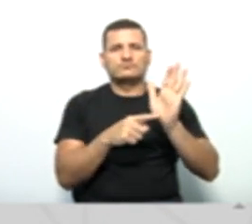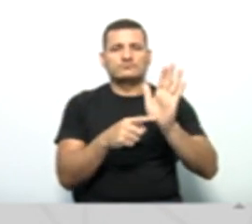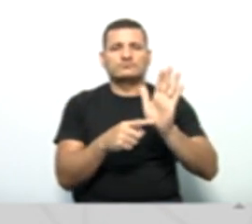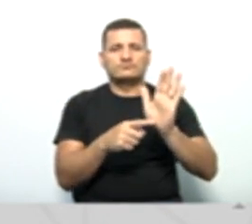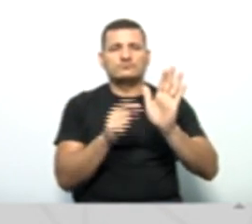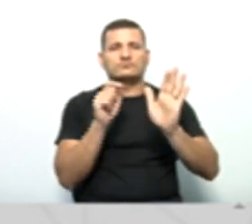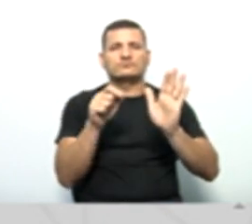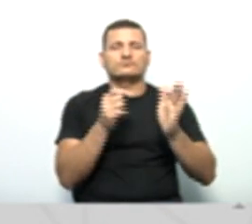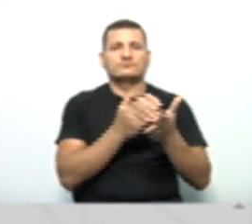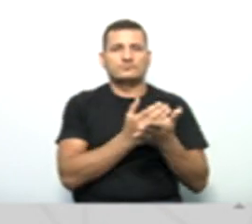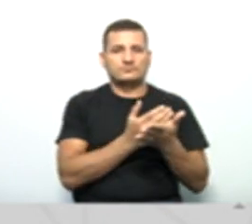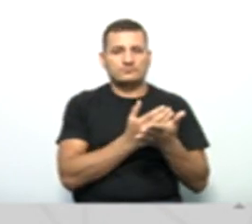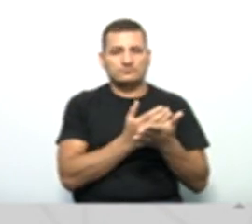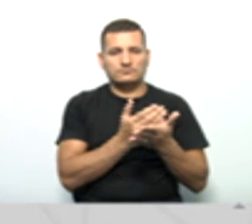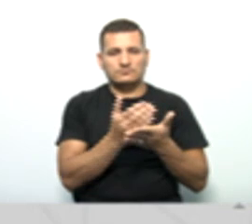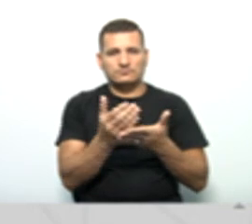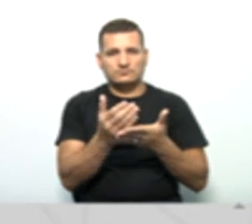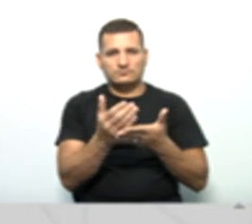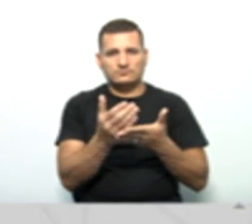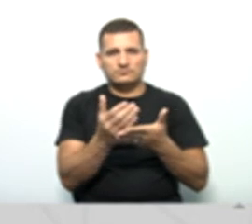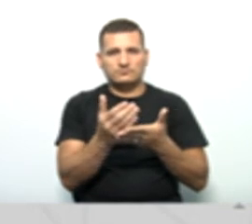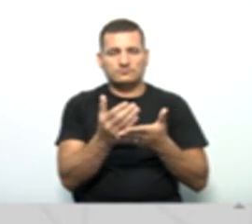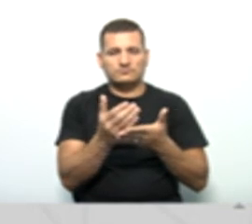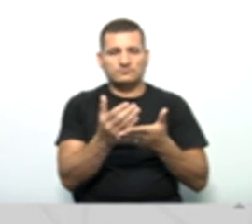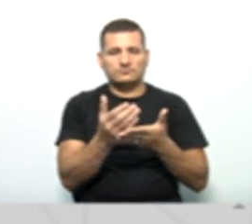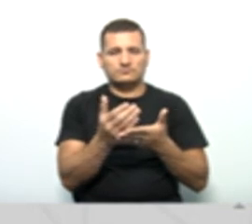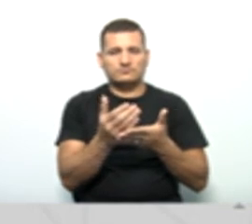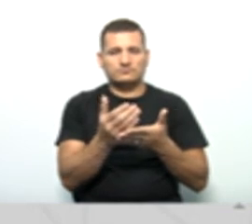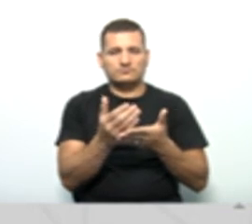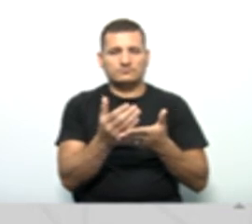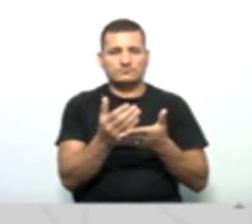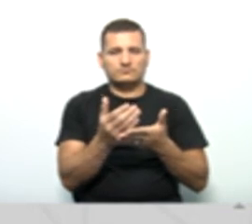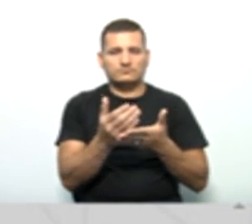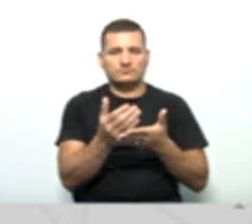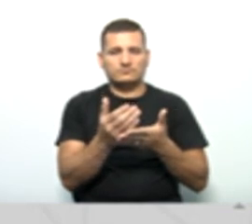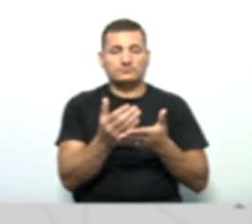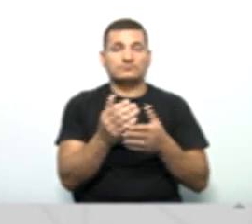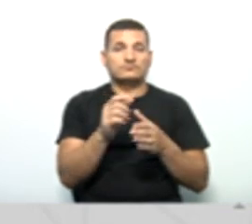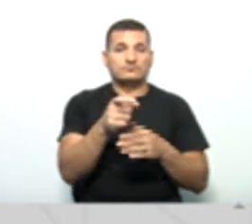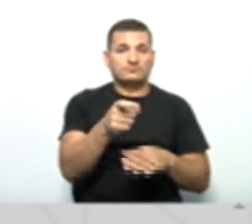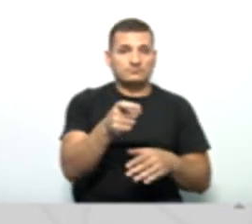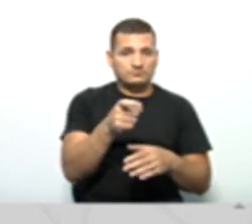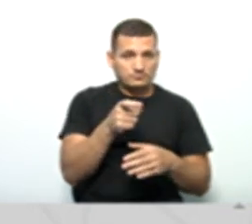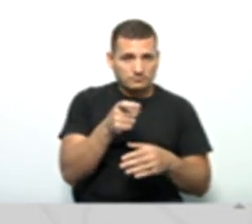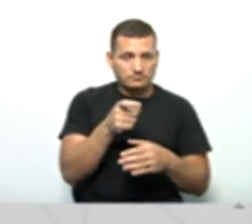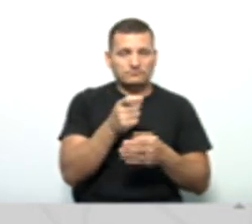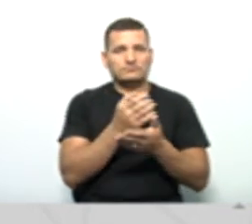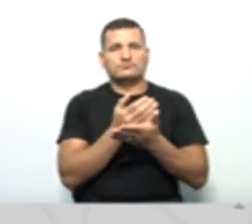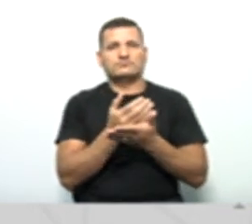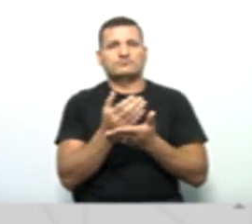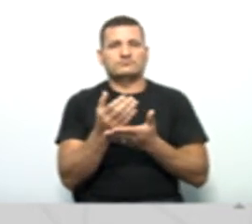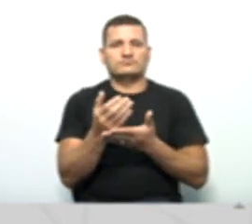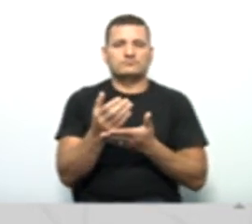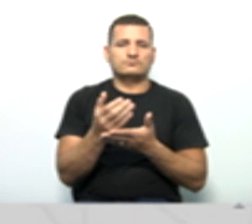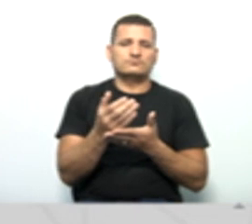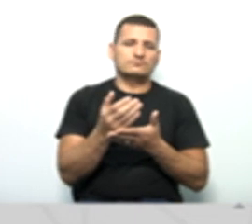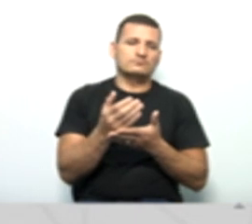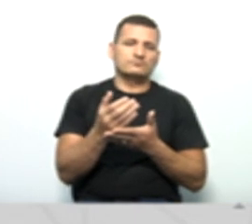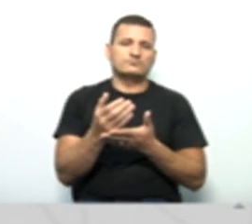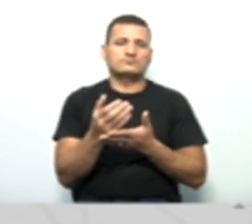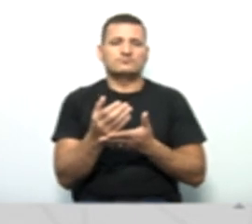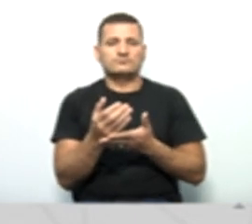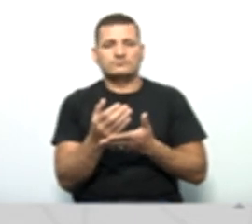o início. Então, aqui, ó, o X representa o início. Então, essa posição que está aqui, ó, ela representa o início. Onde